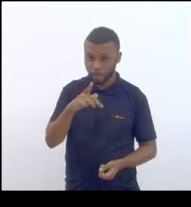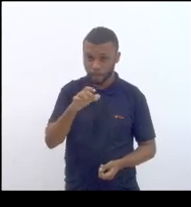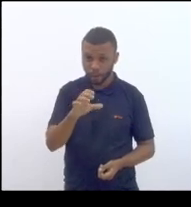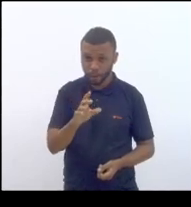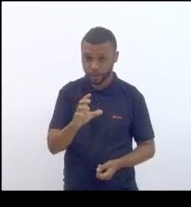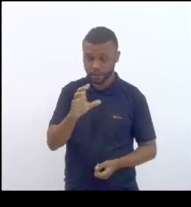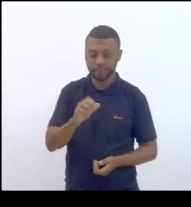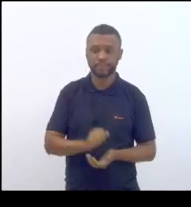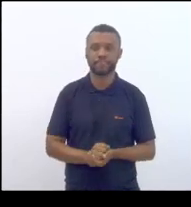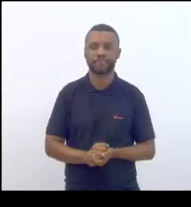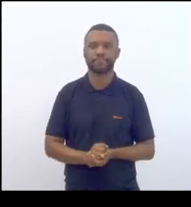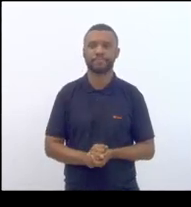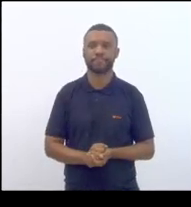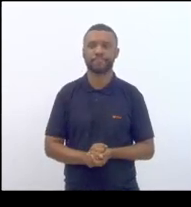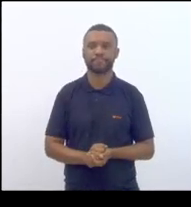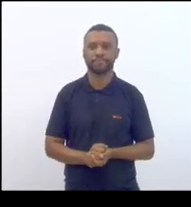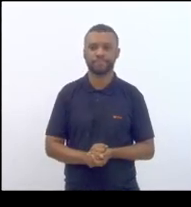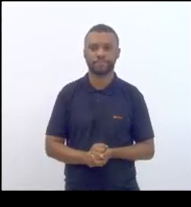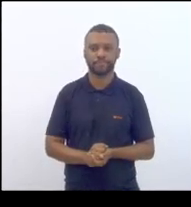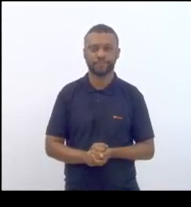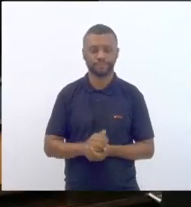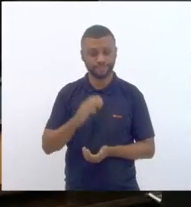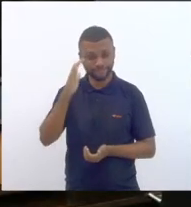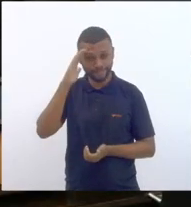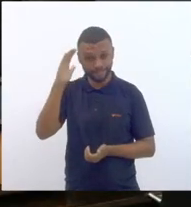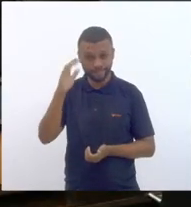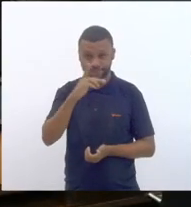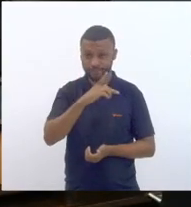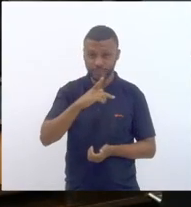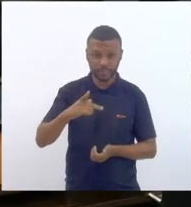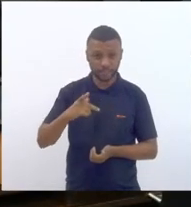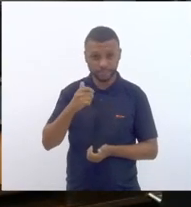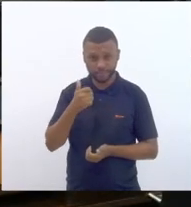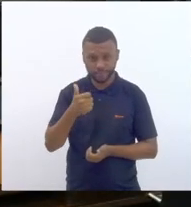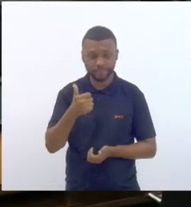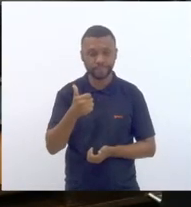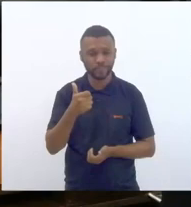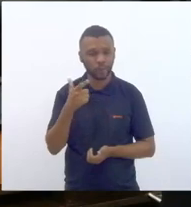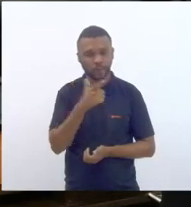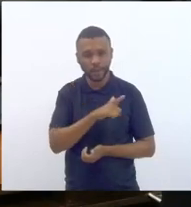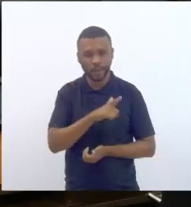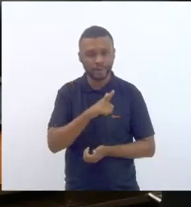Presidente, me ouve? Sim.